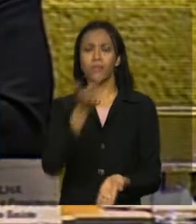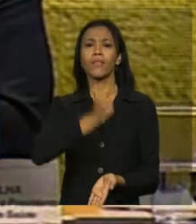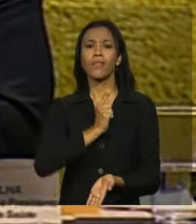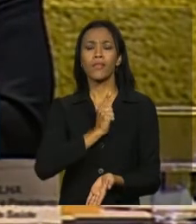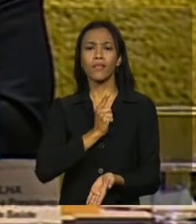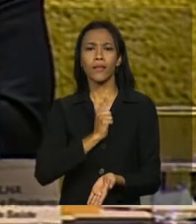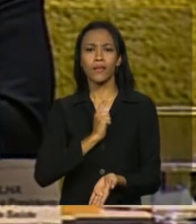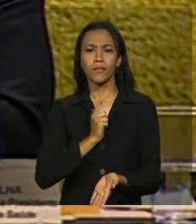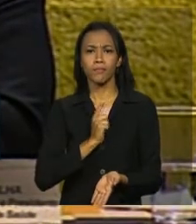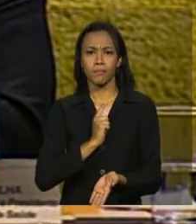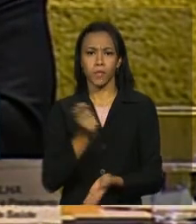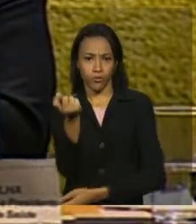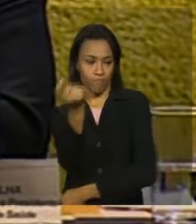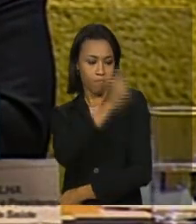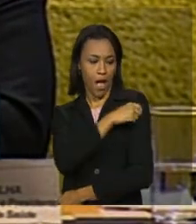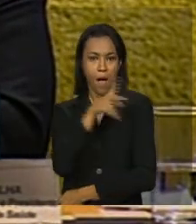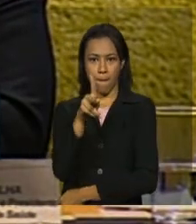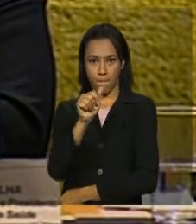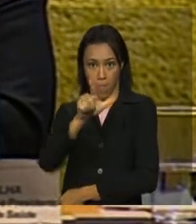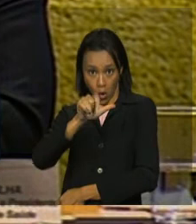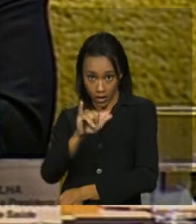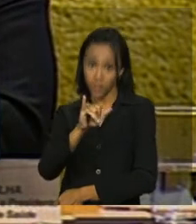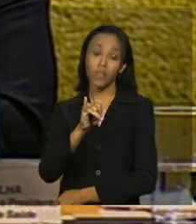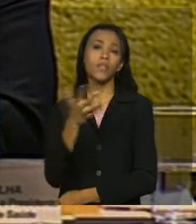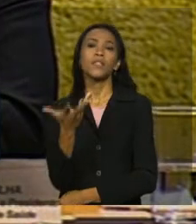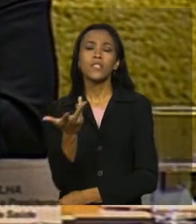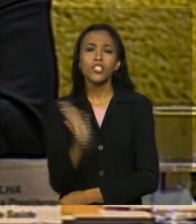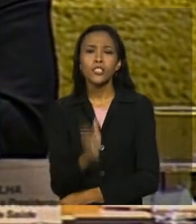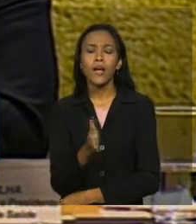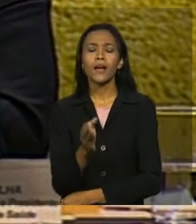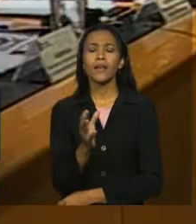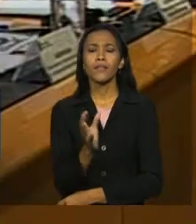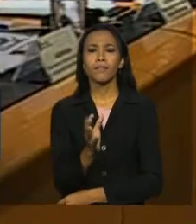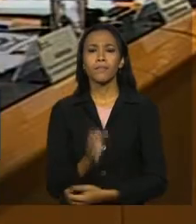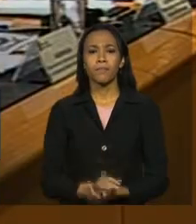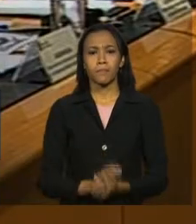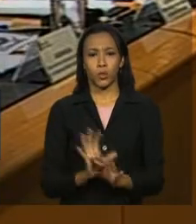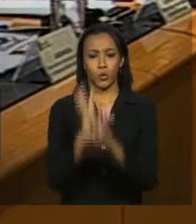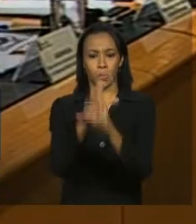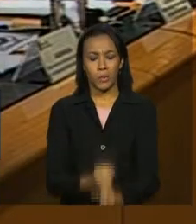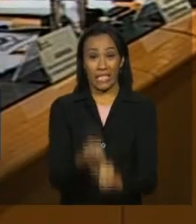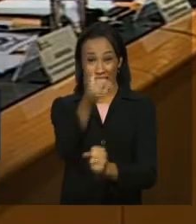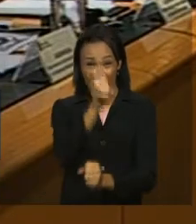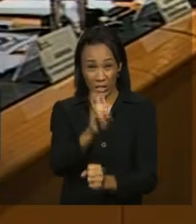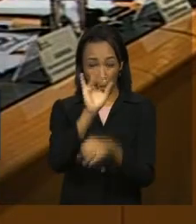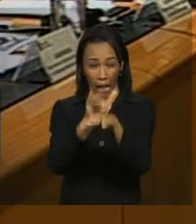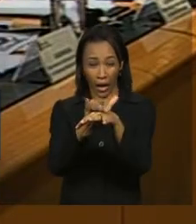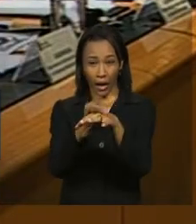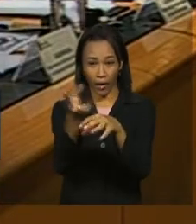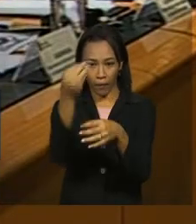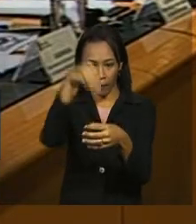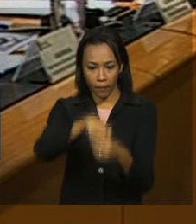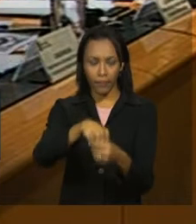produzir inclusive Apolo injetável e por a gente ter conseguido juntar cinco doenças numa vacina só